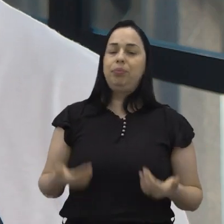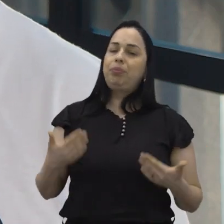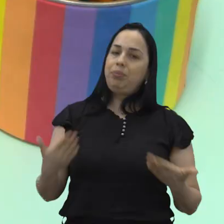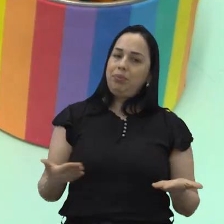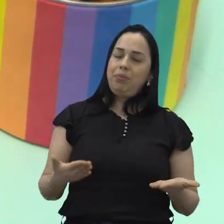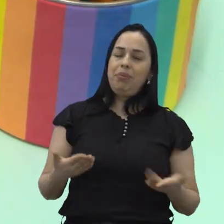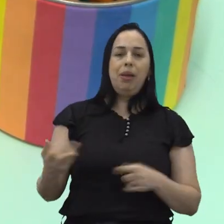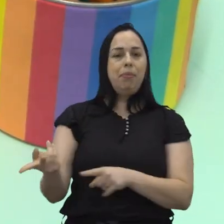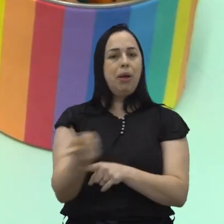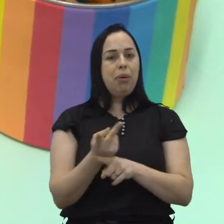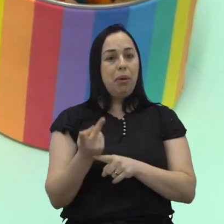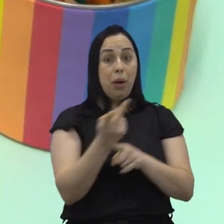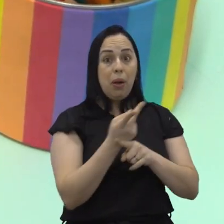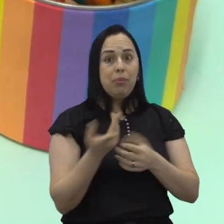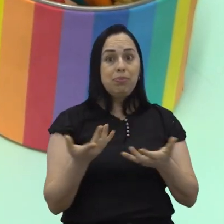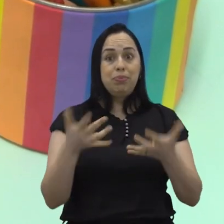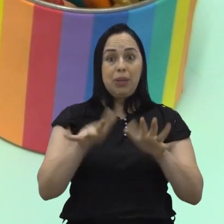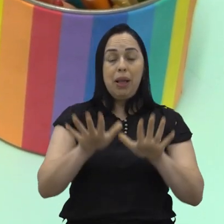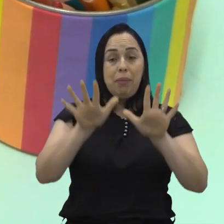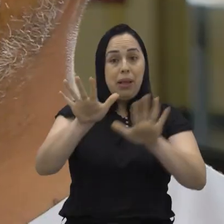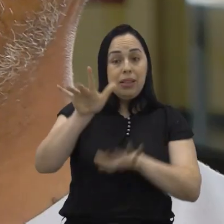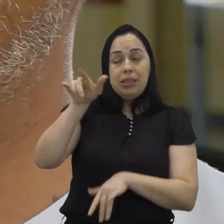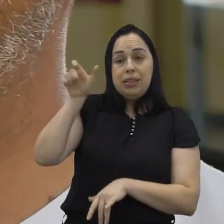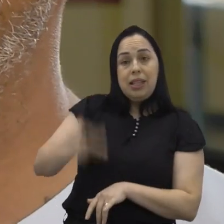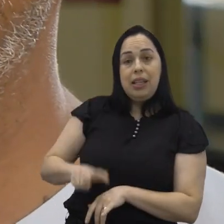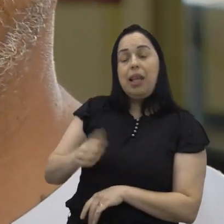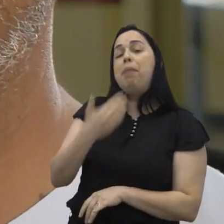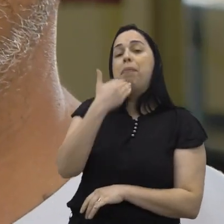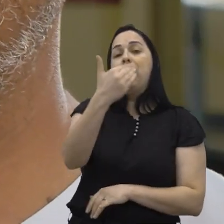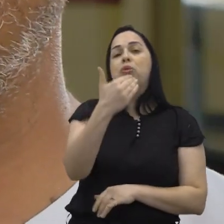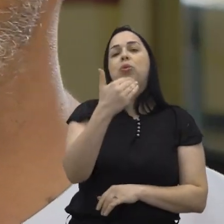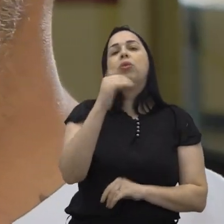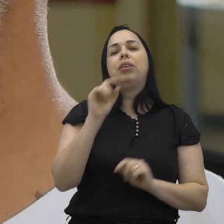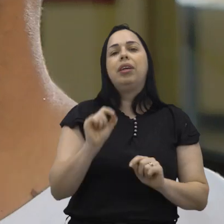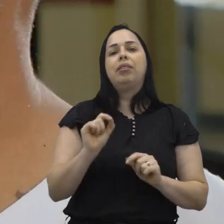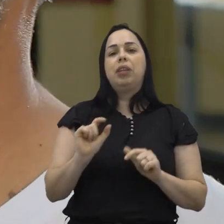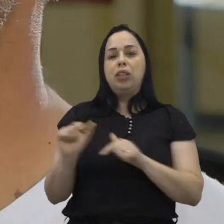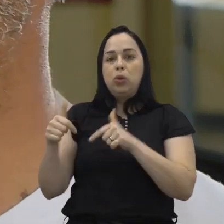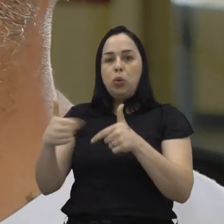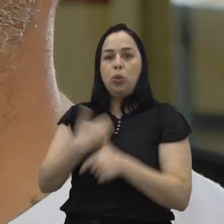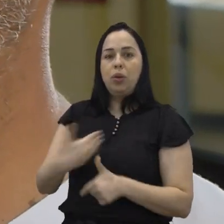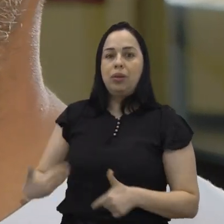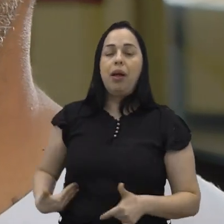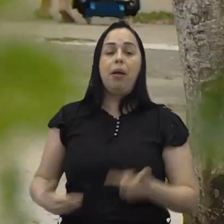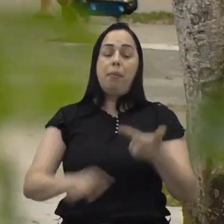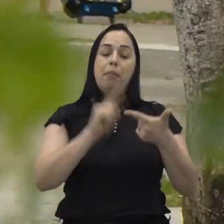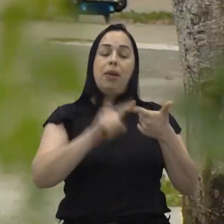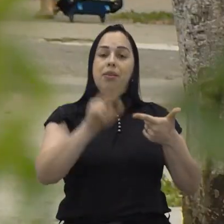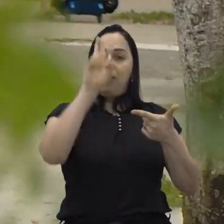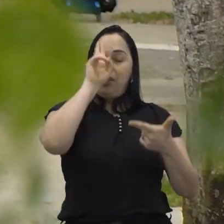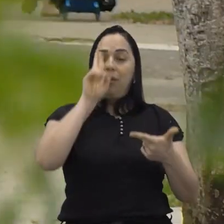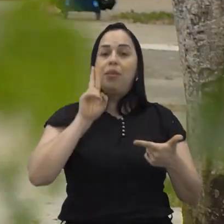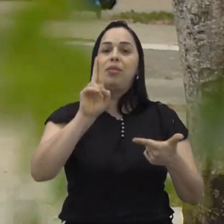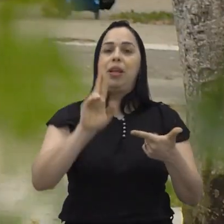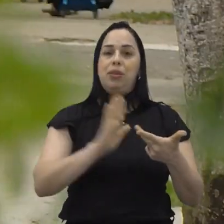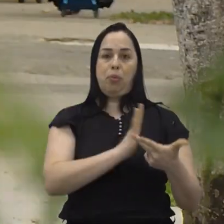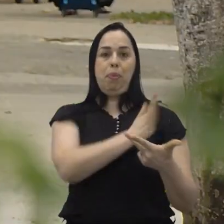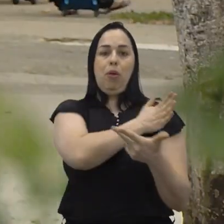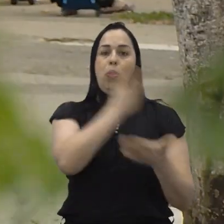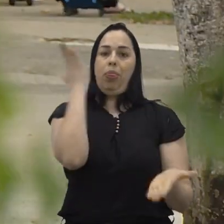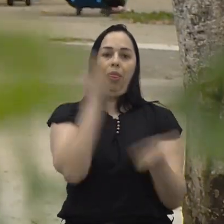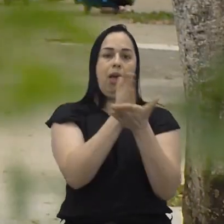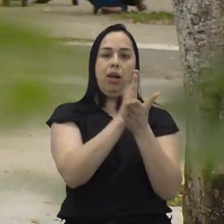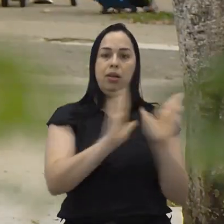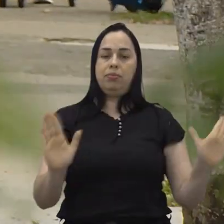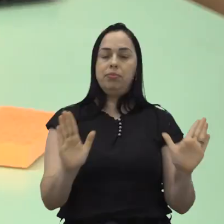cuida. E em meio à busca por inclusão, o pedido do Williams vai além das políticas públicas. Respeito e o fim